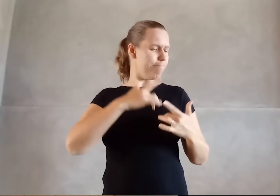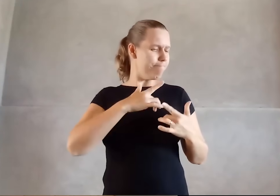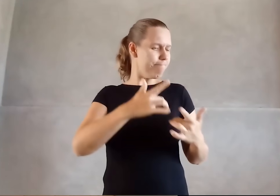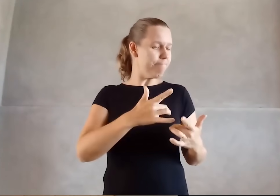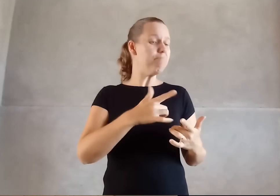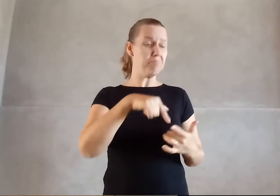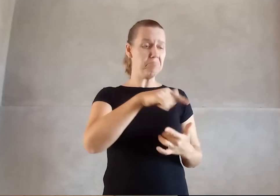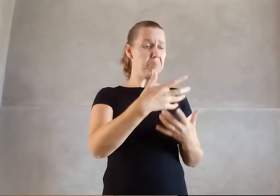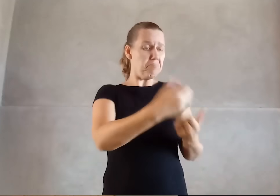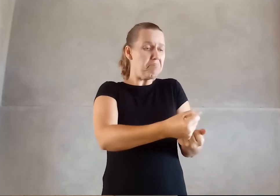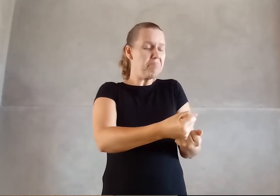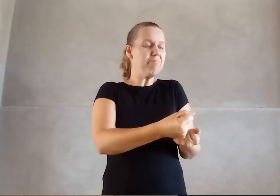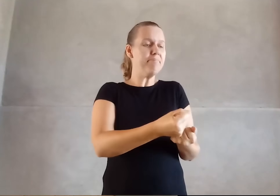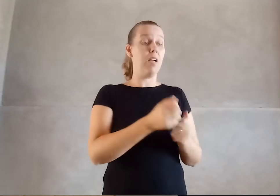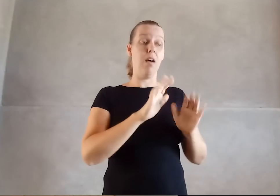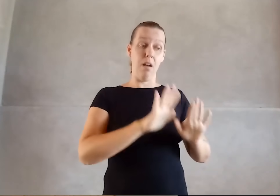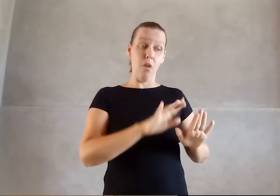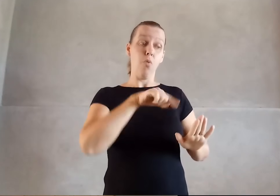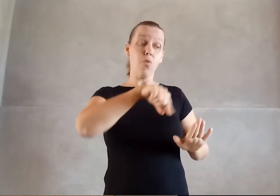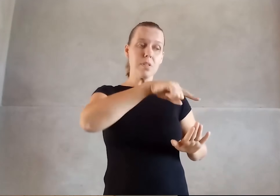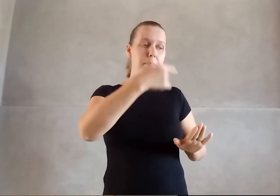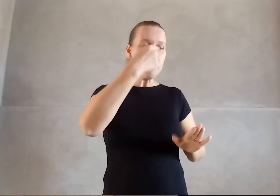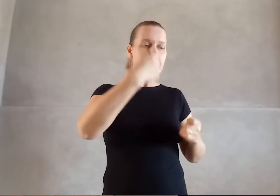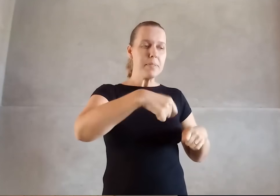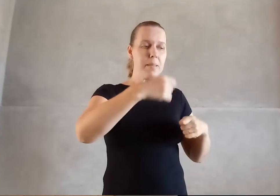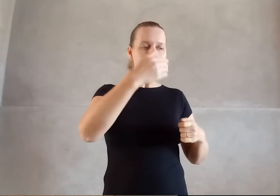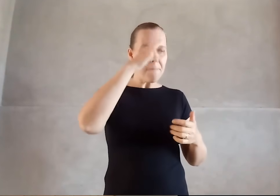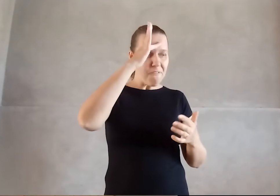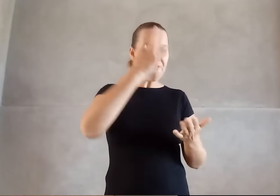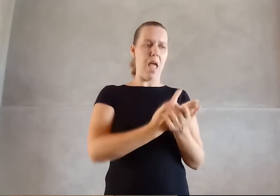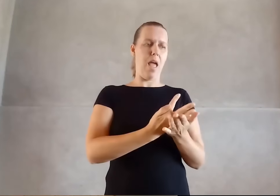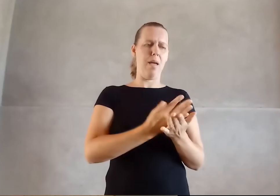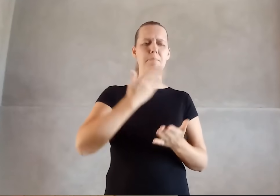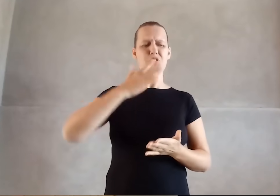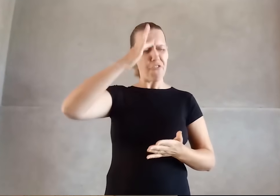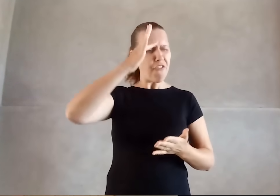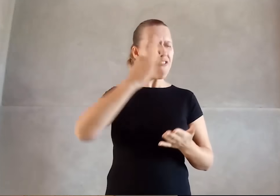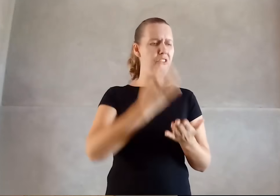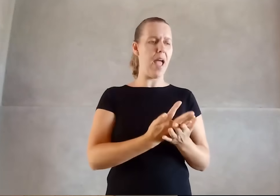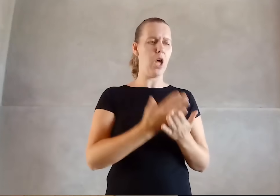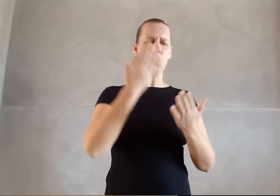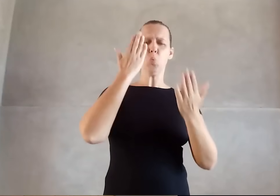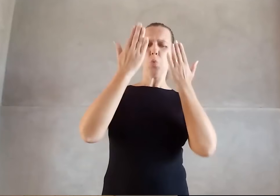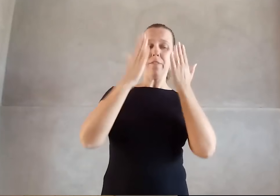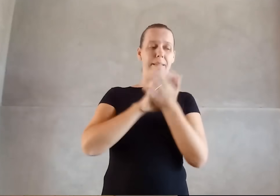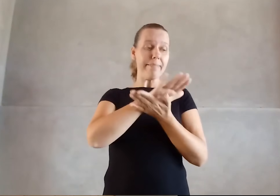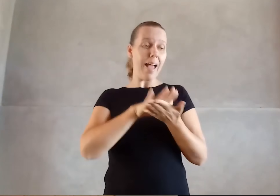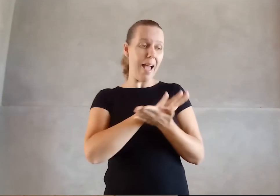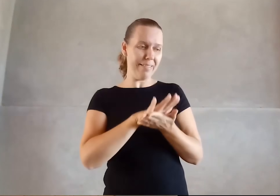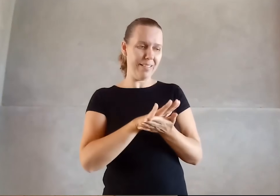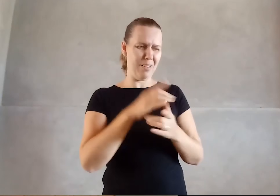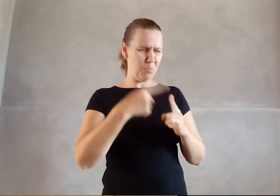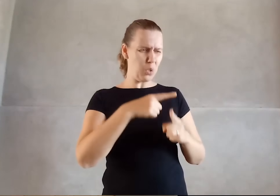peça a Deus, que a todos dá livremente, de boa vontade, e lhe será concedida.